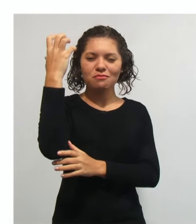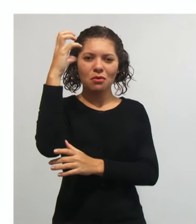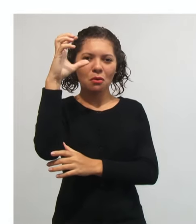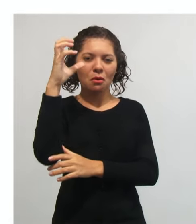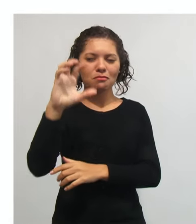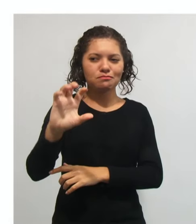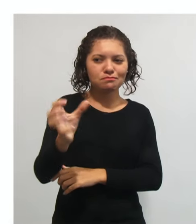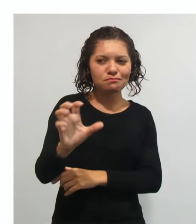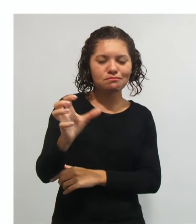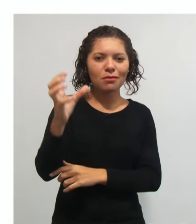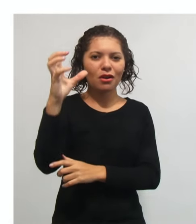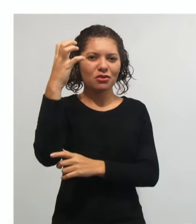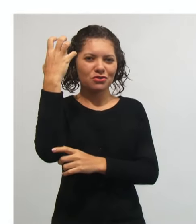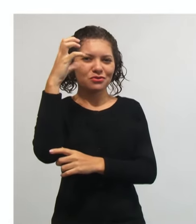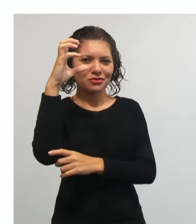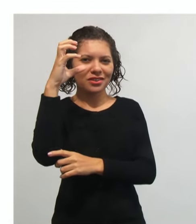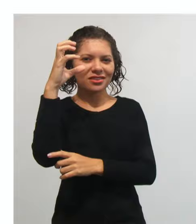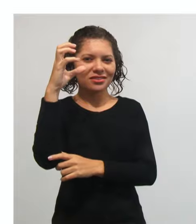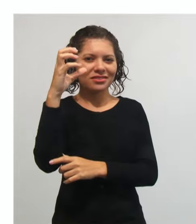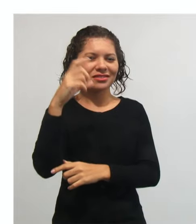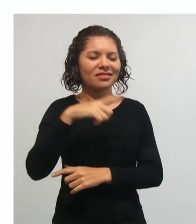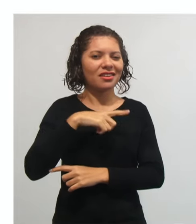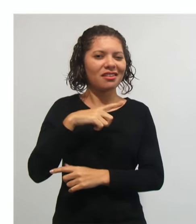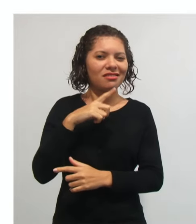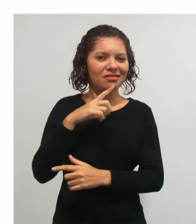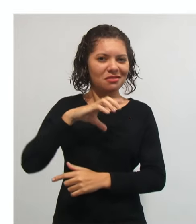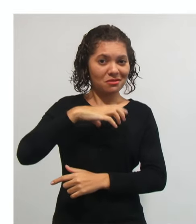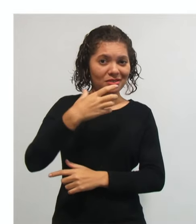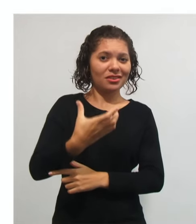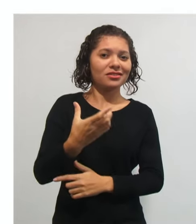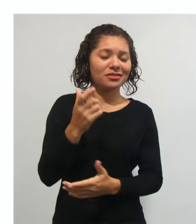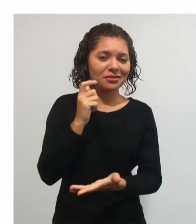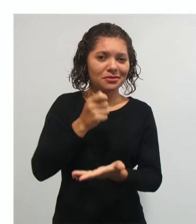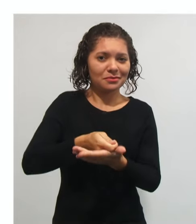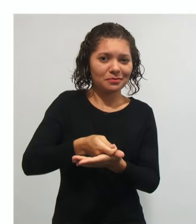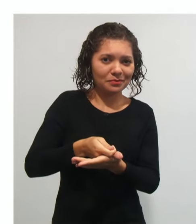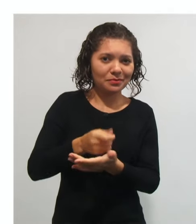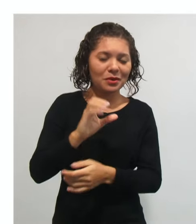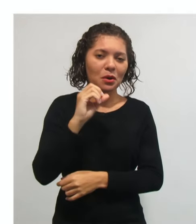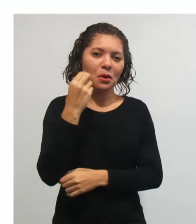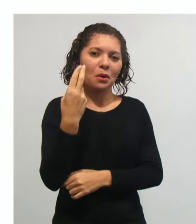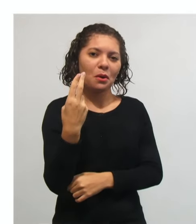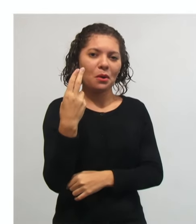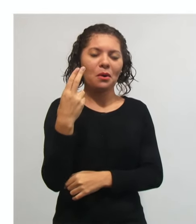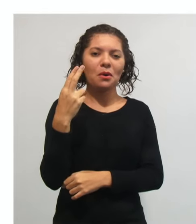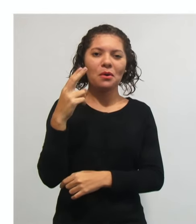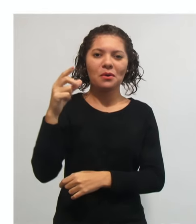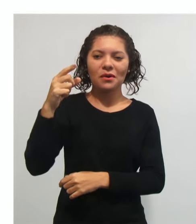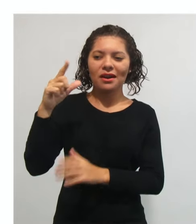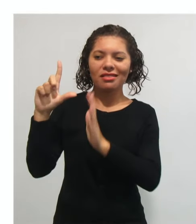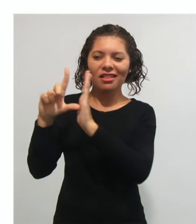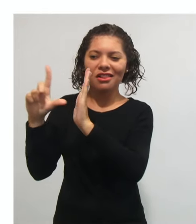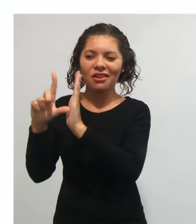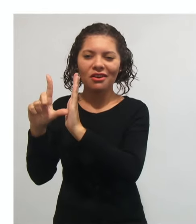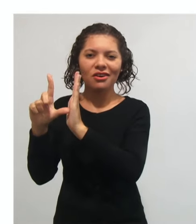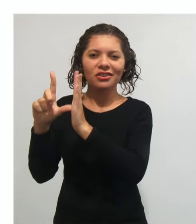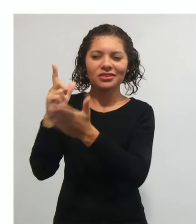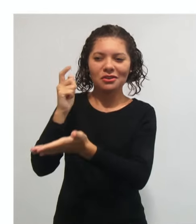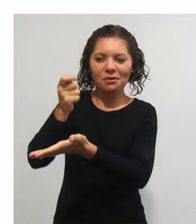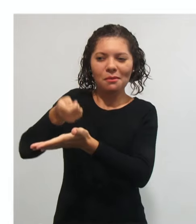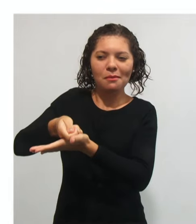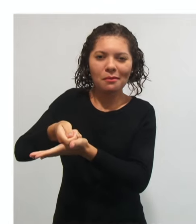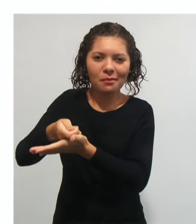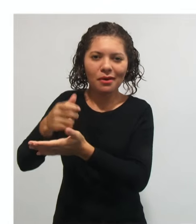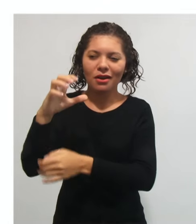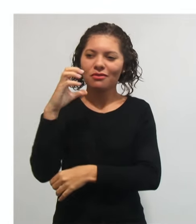você teria coragem de sair da sua casa ir até uma loja para comprar um ventilador de teto como esse aqui ou ainda comprar um